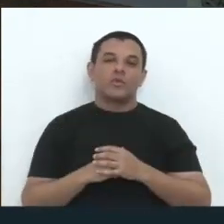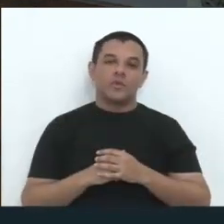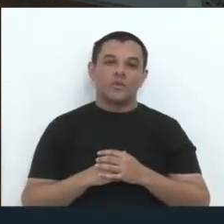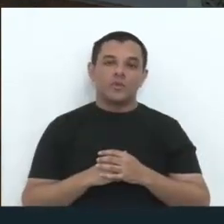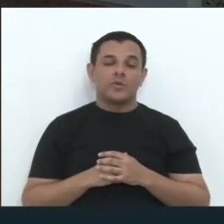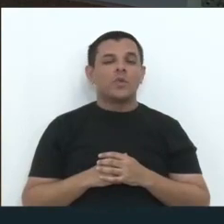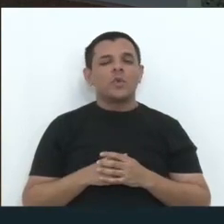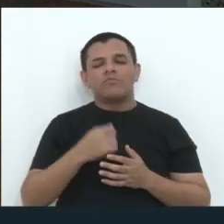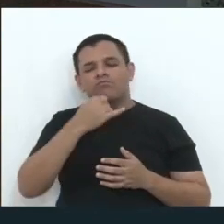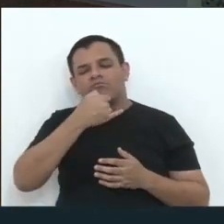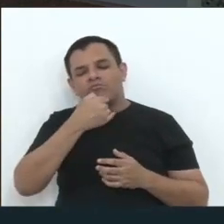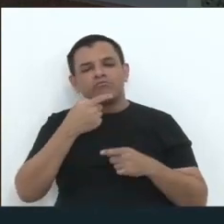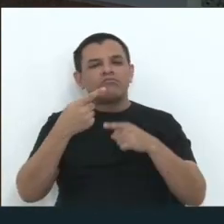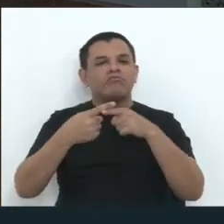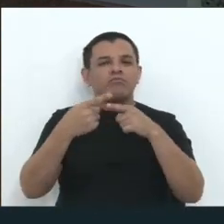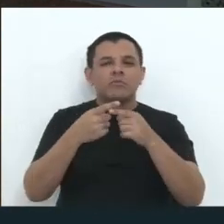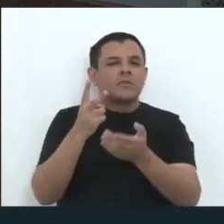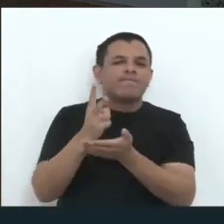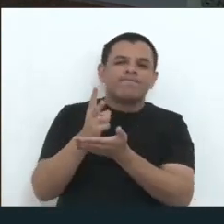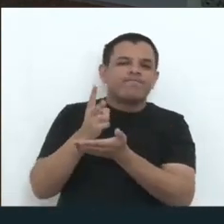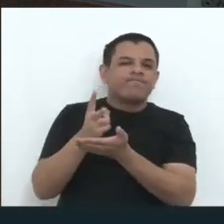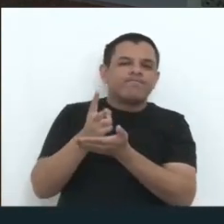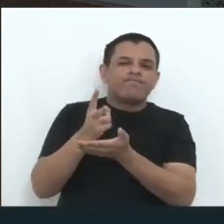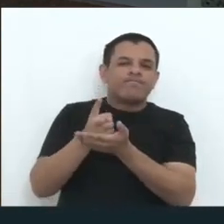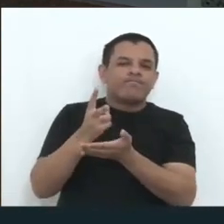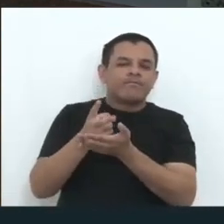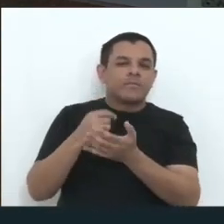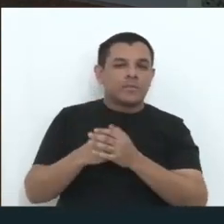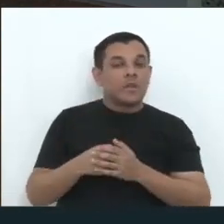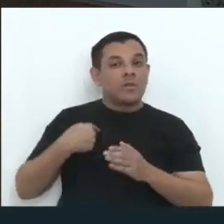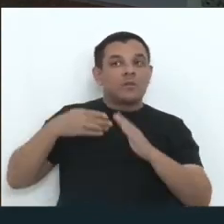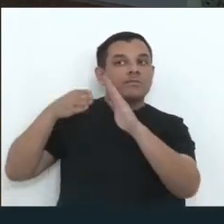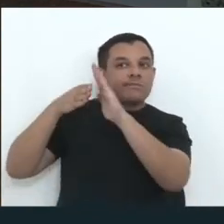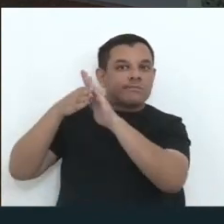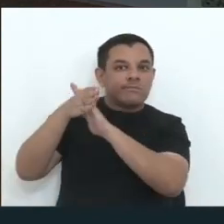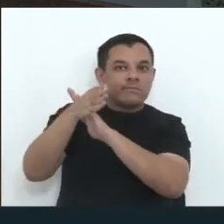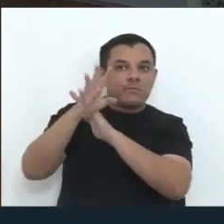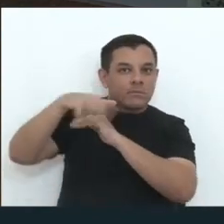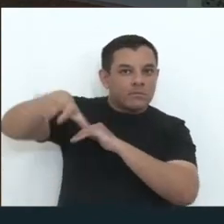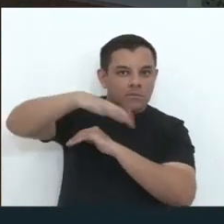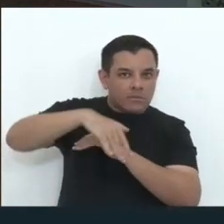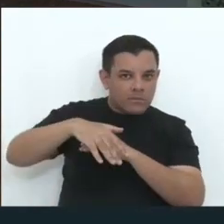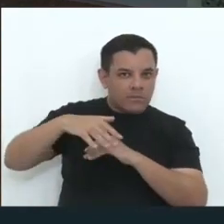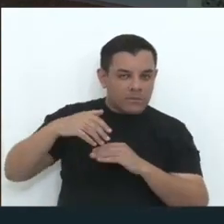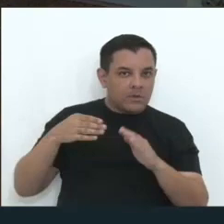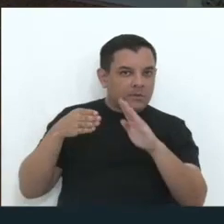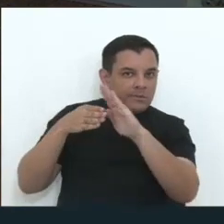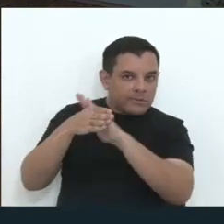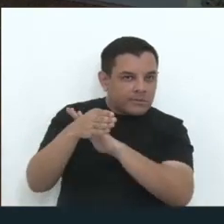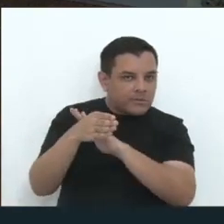triste porque todas as vezes que sempre adentrei o plenário,